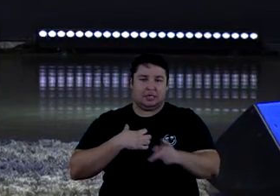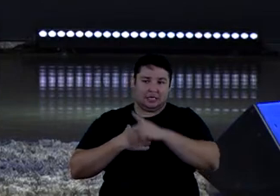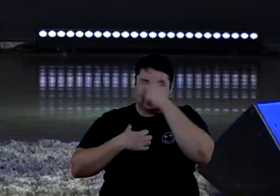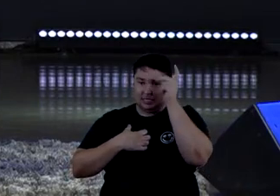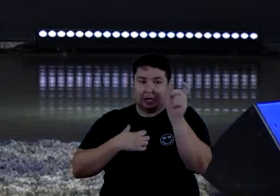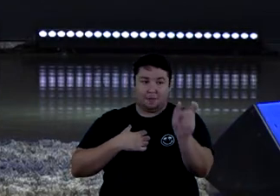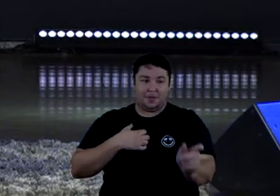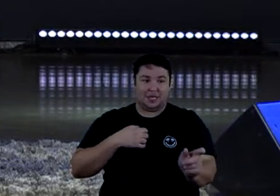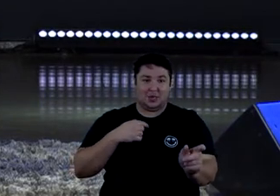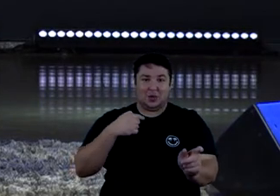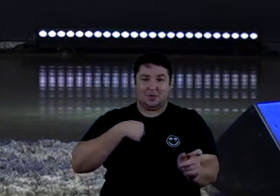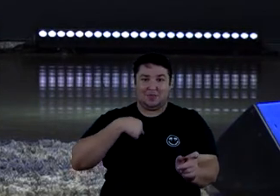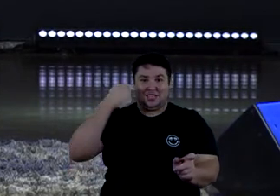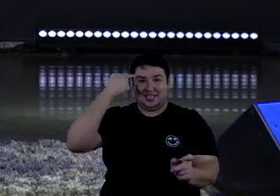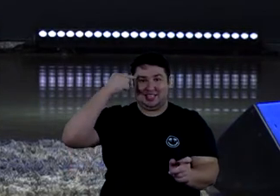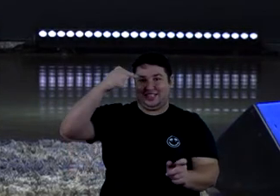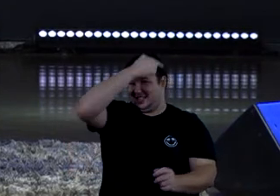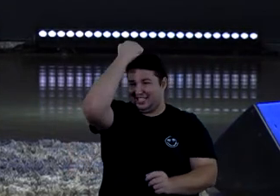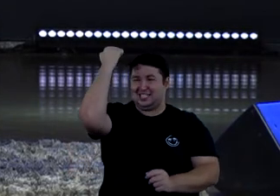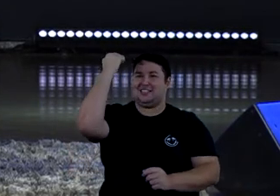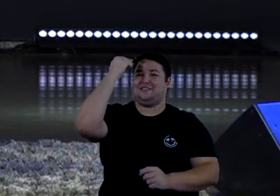me santifica.